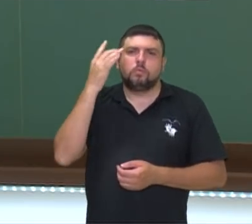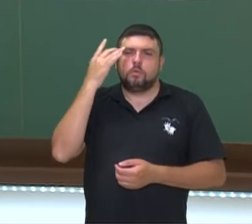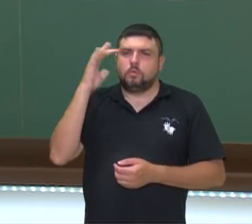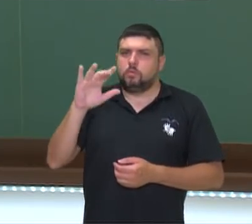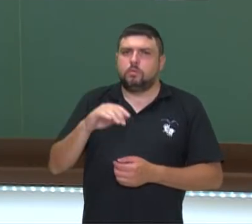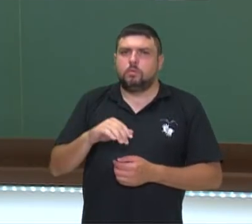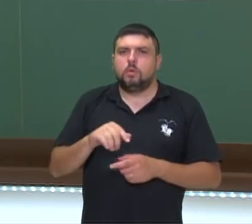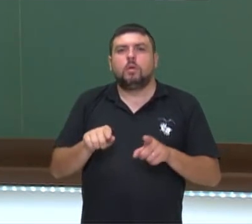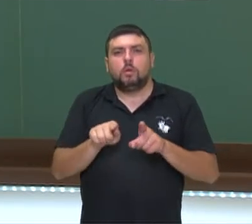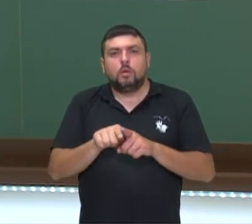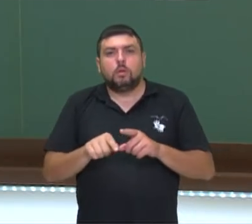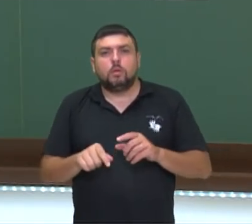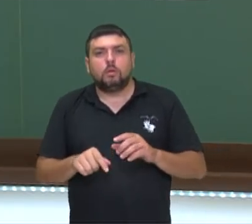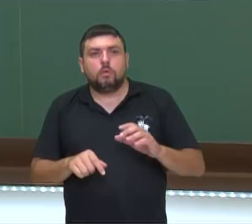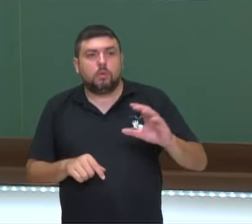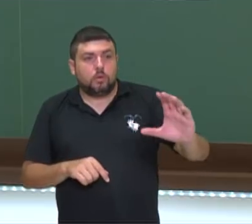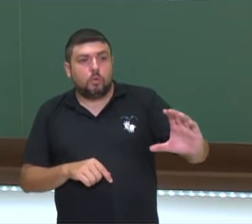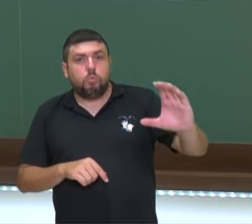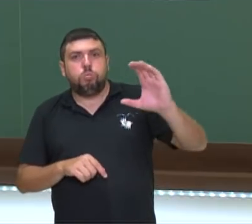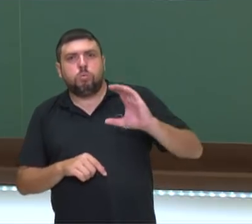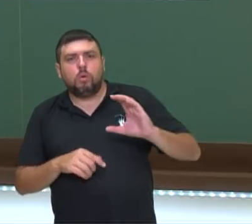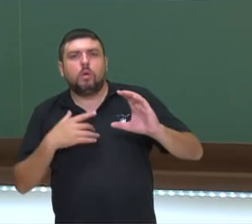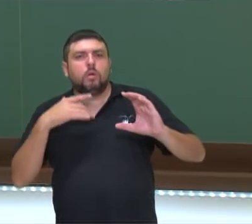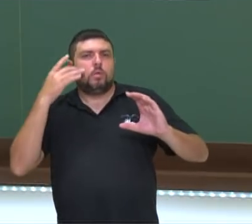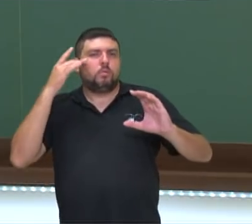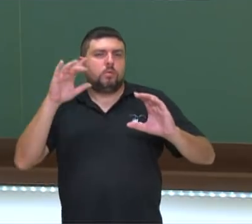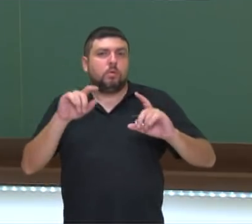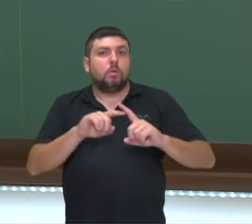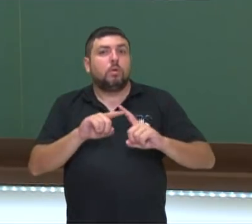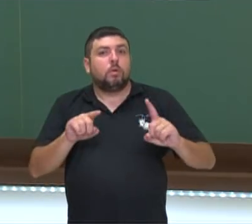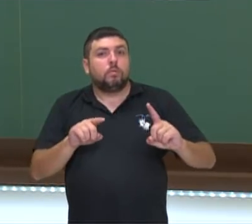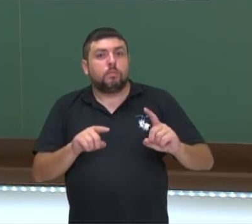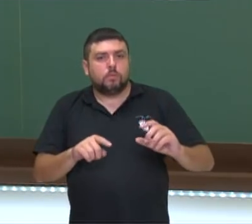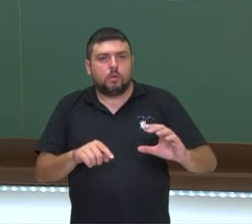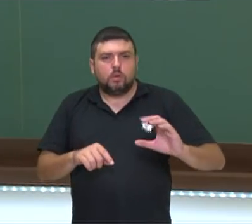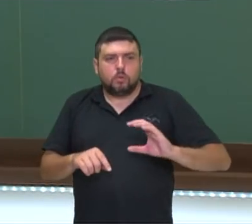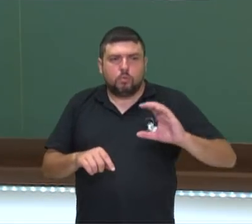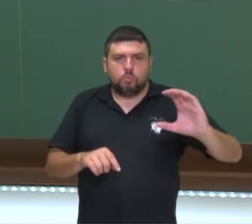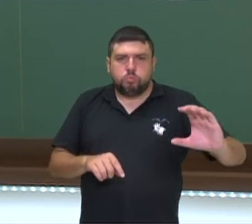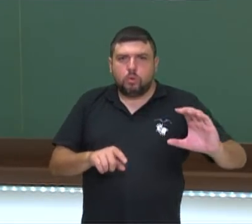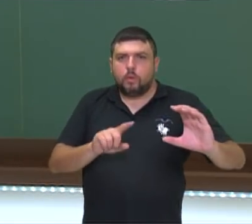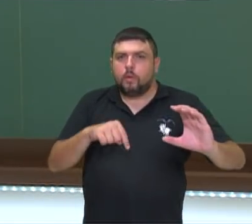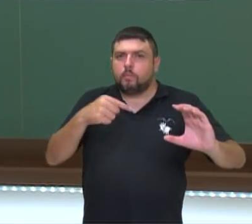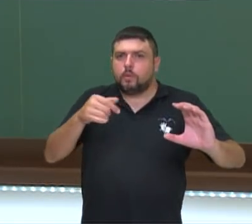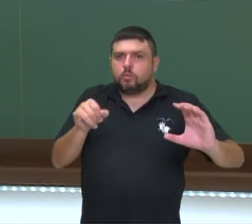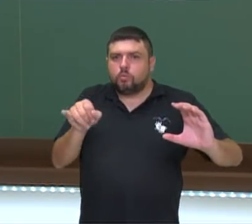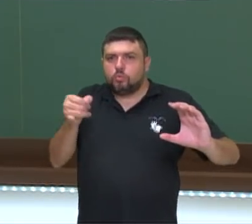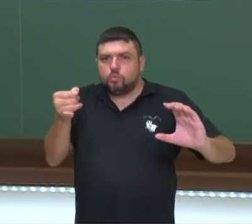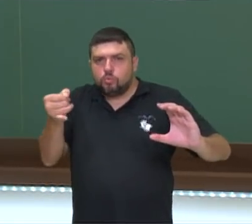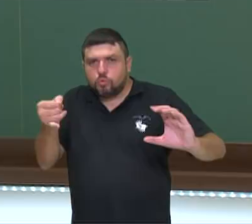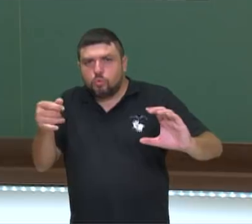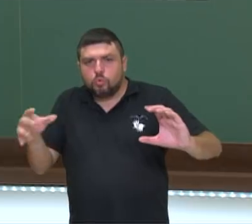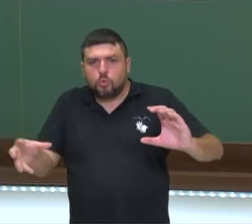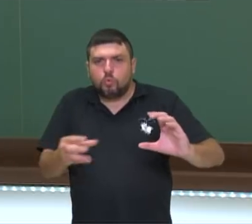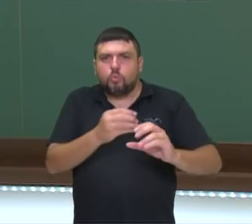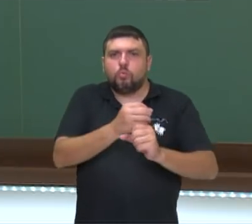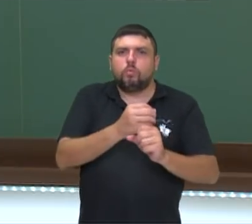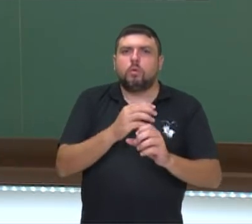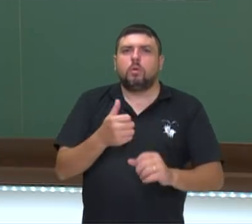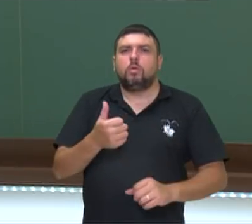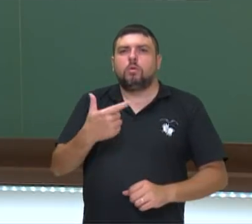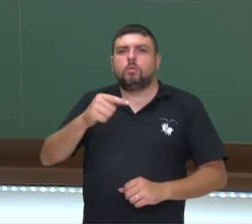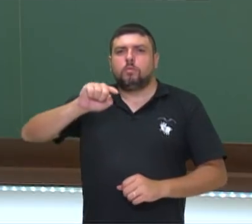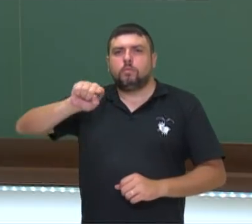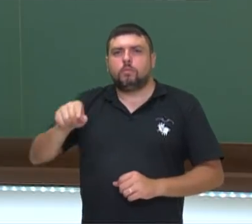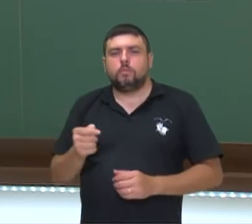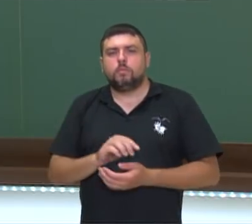o capital. Eu sei que a soma dos dois vai dar 12.000. A taxa é 5%